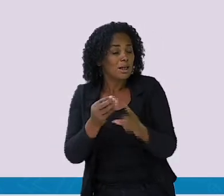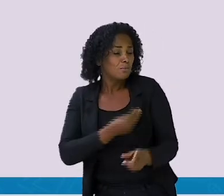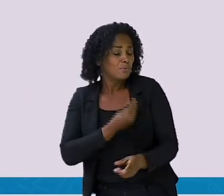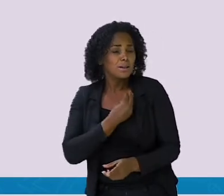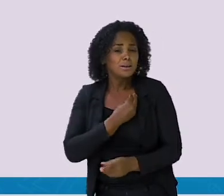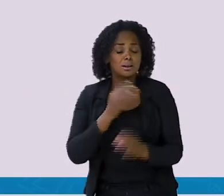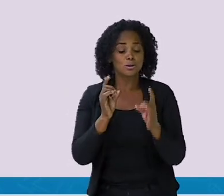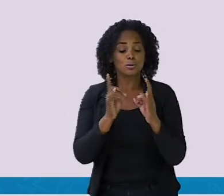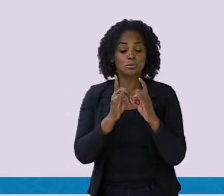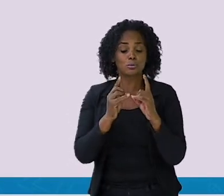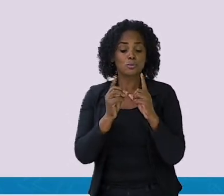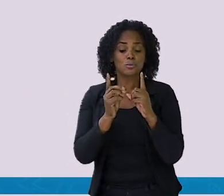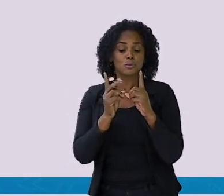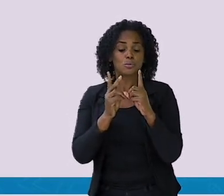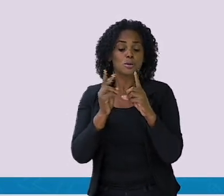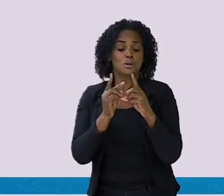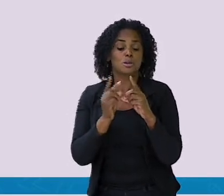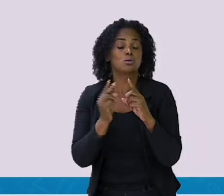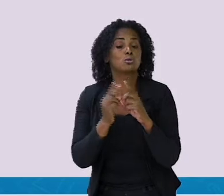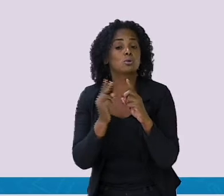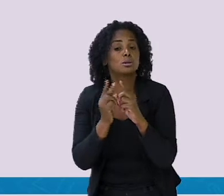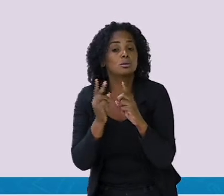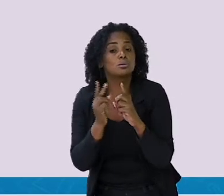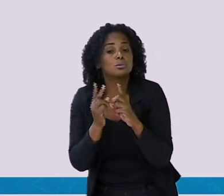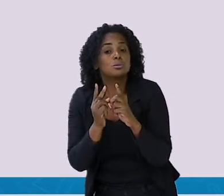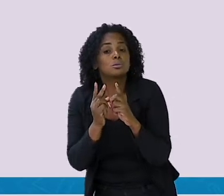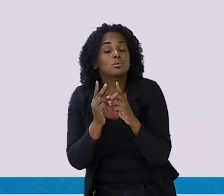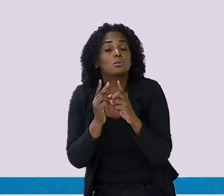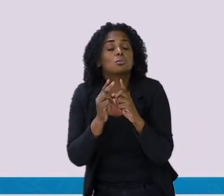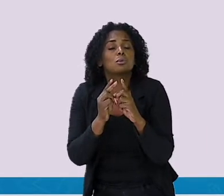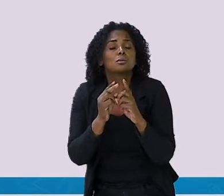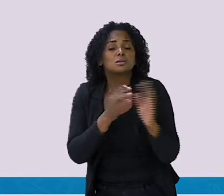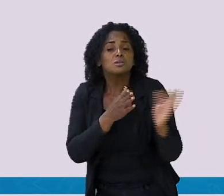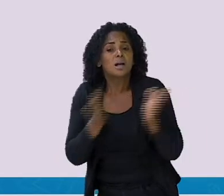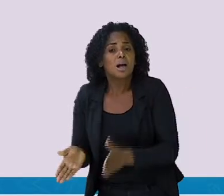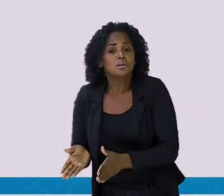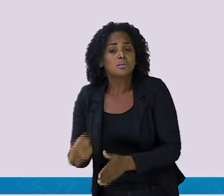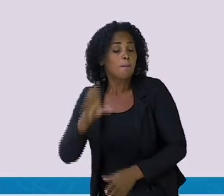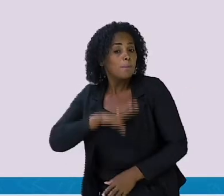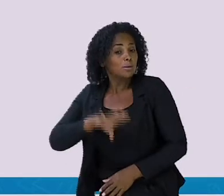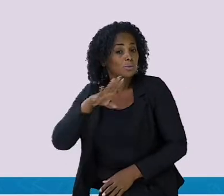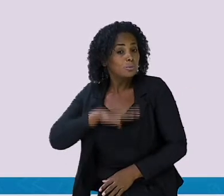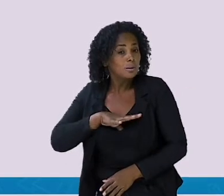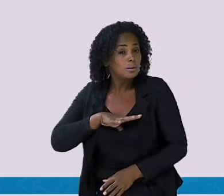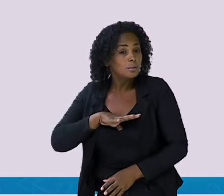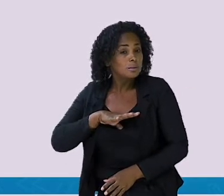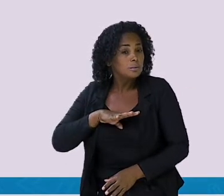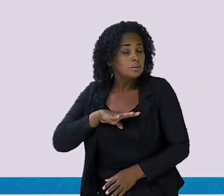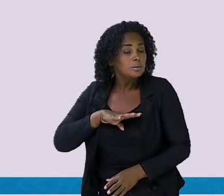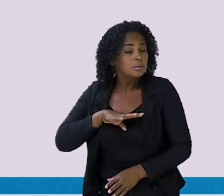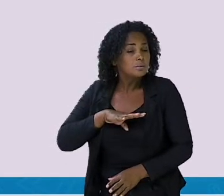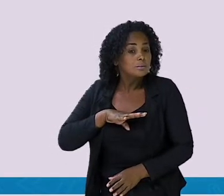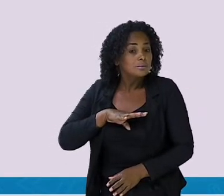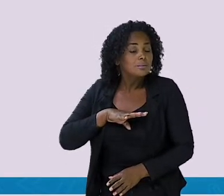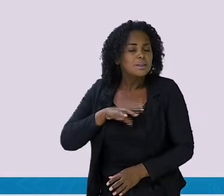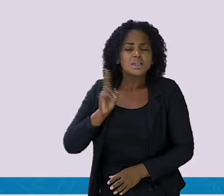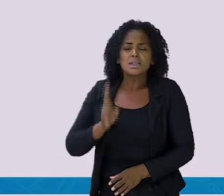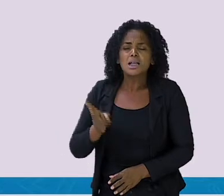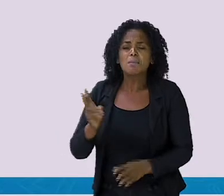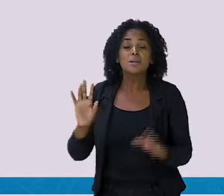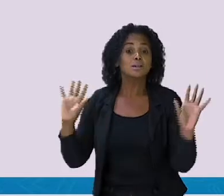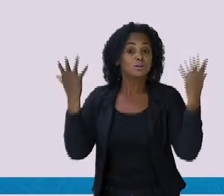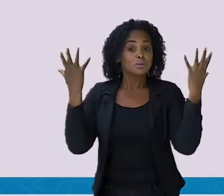na época em que o Brasil ainda era neném. Nos conta também sobre a vida